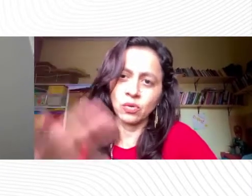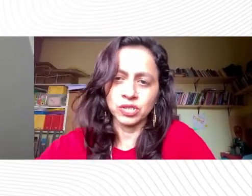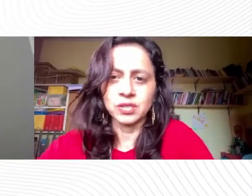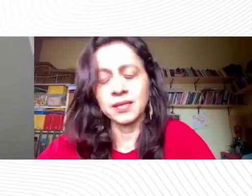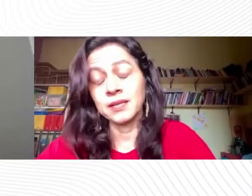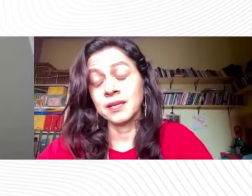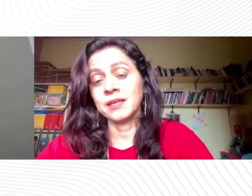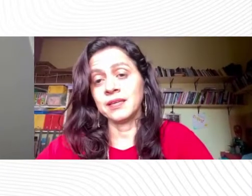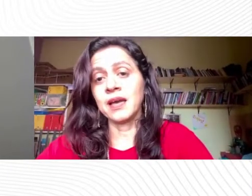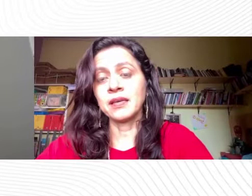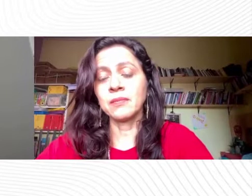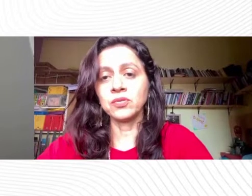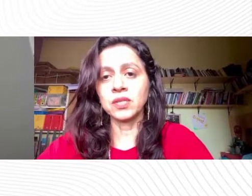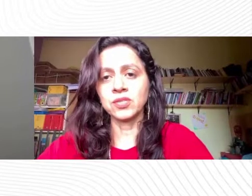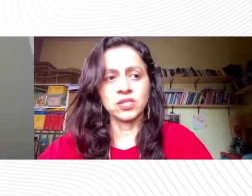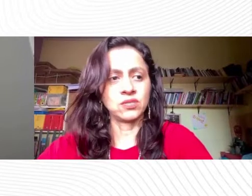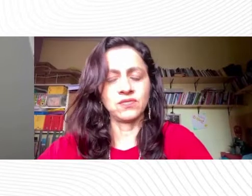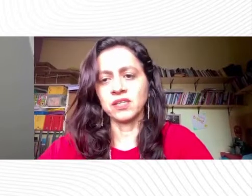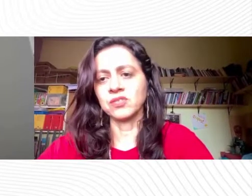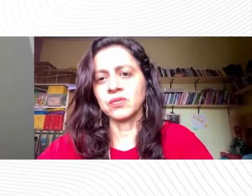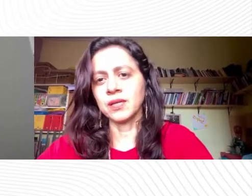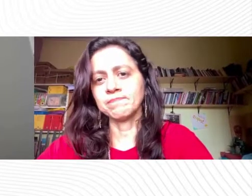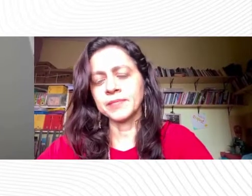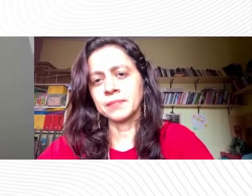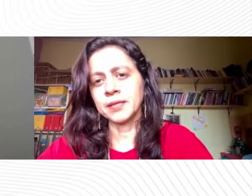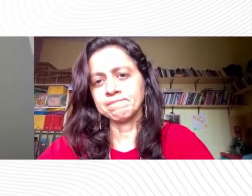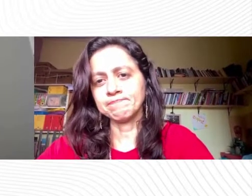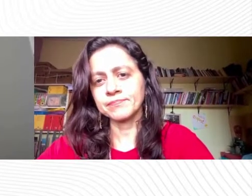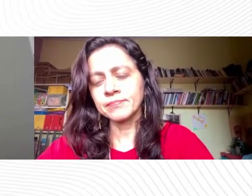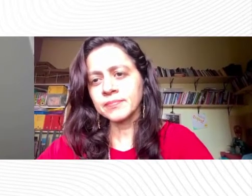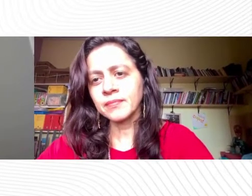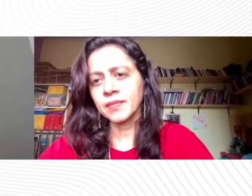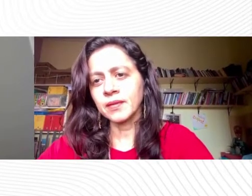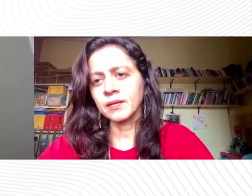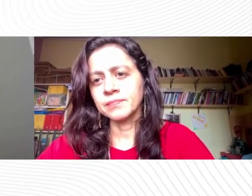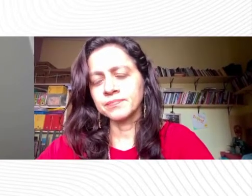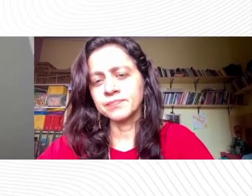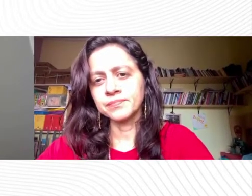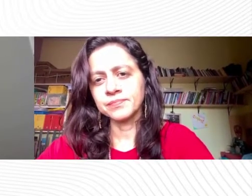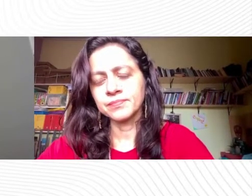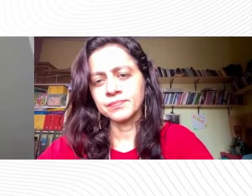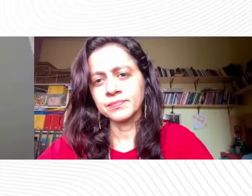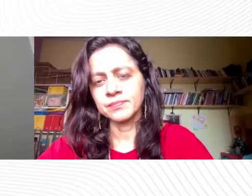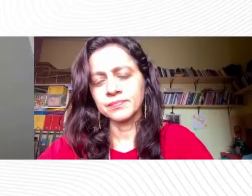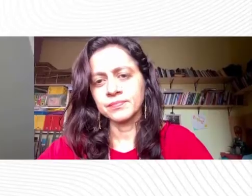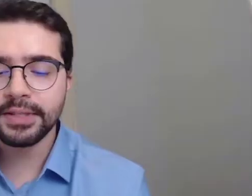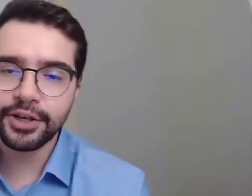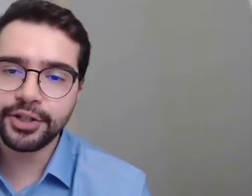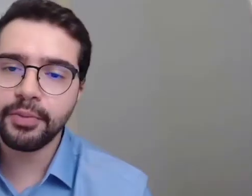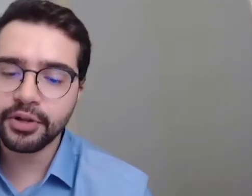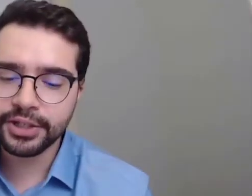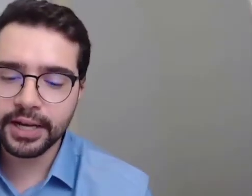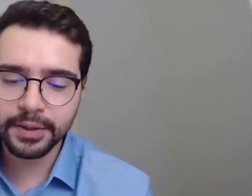muito longe, né? E é muito triste a gente ver isso, né, também. É algo realmente bastante complicado. E a